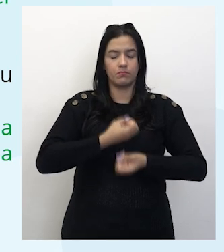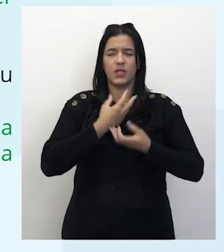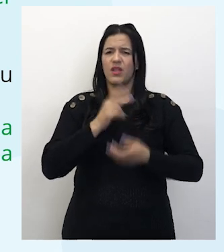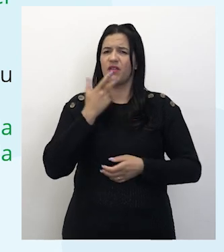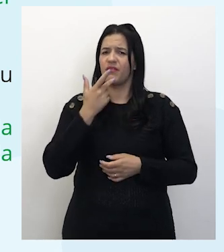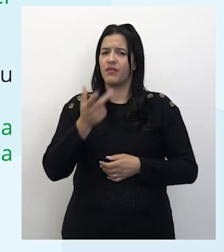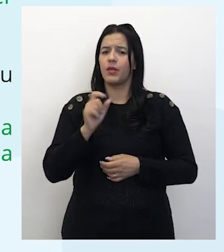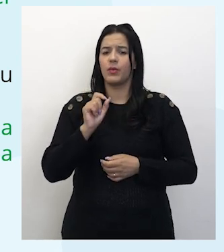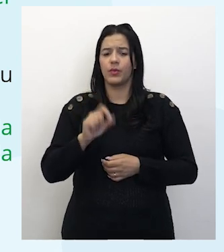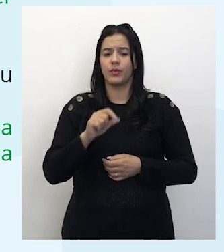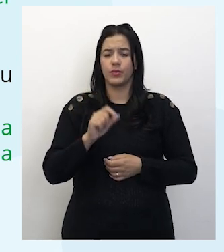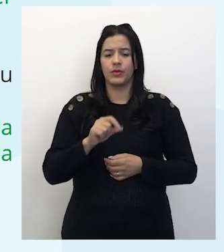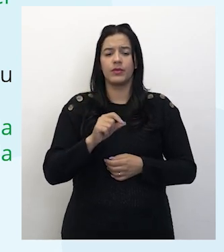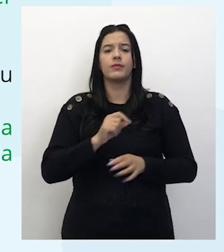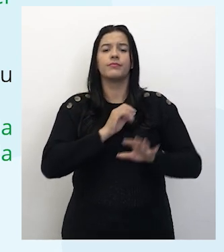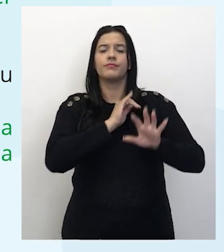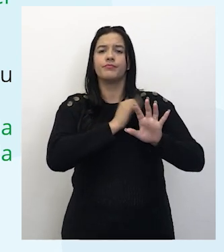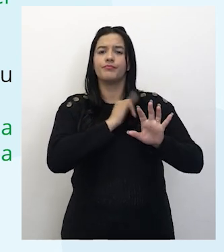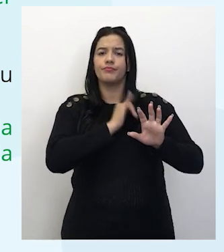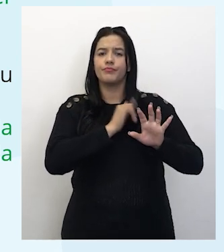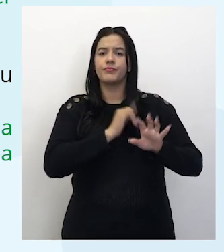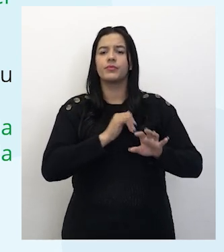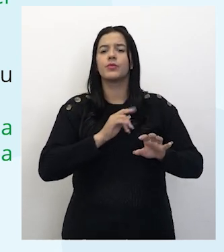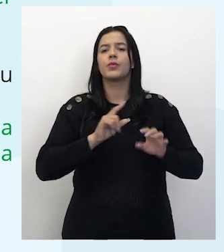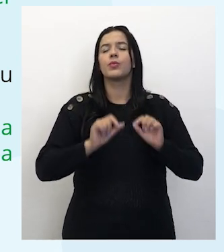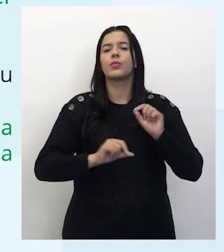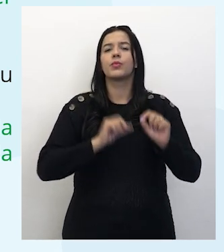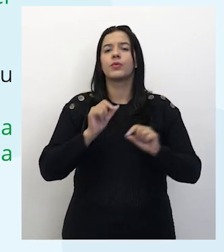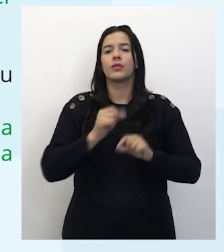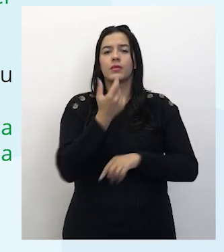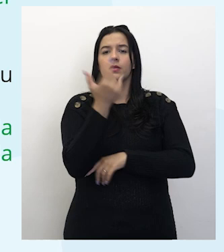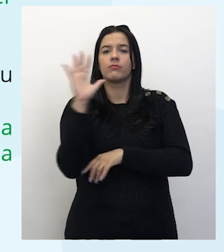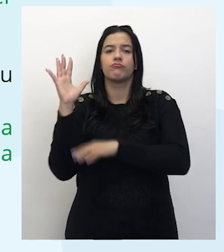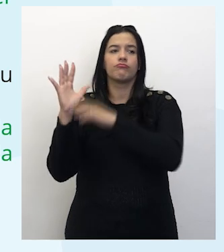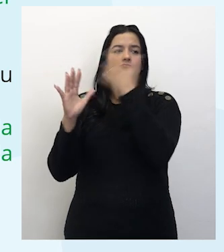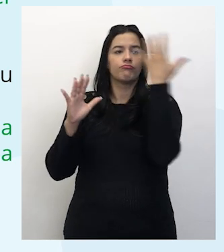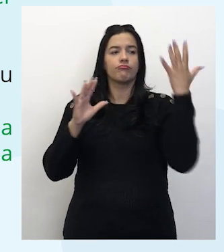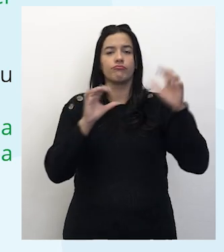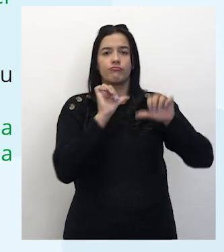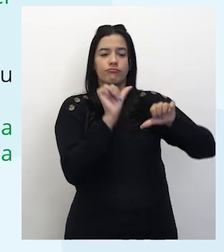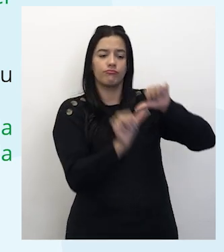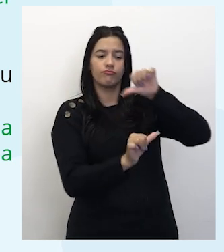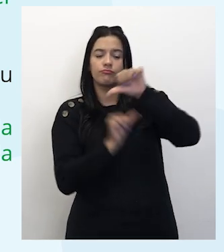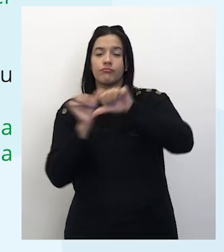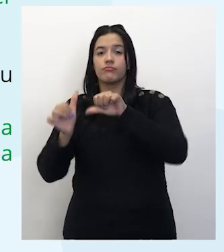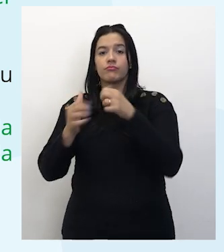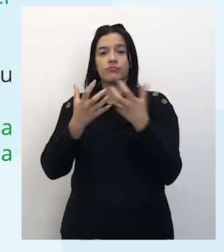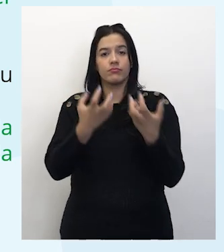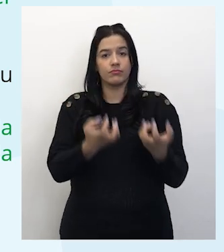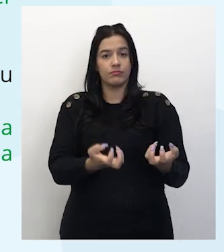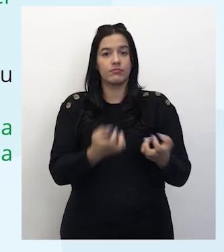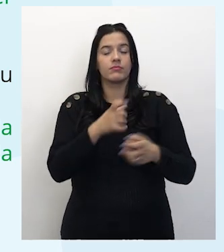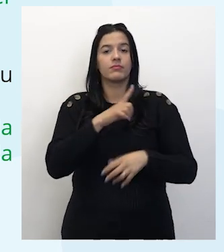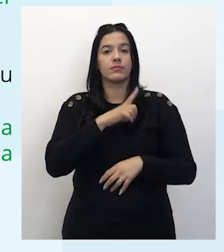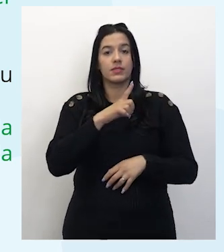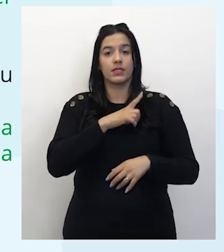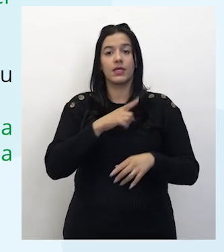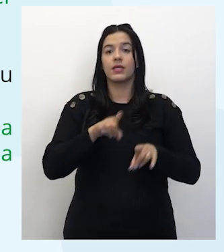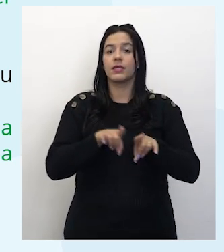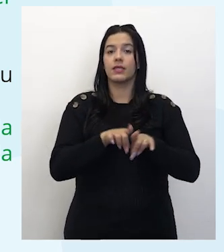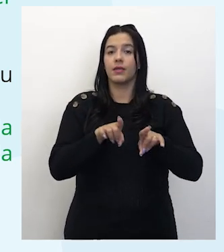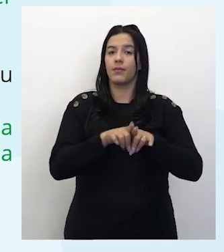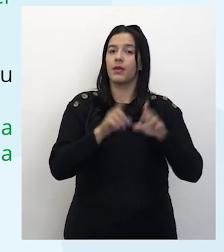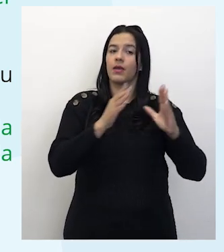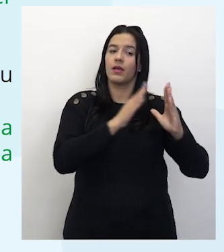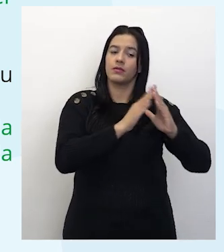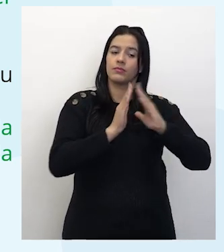o cordel narra o processo de transformação da natureza em meio à seca e, consequentemente, a saída dos